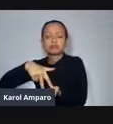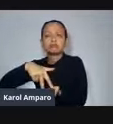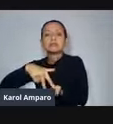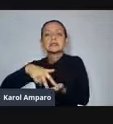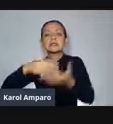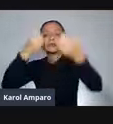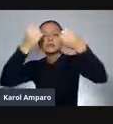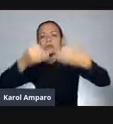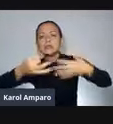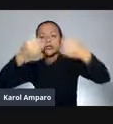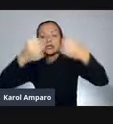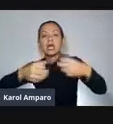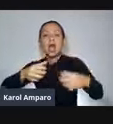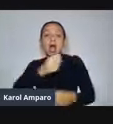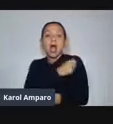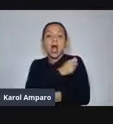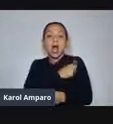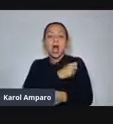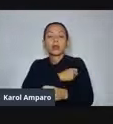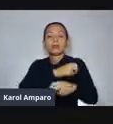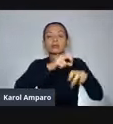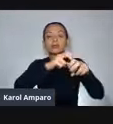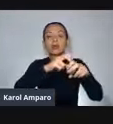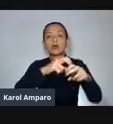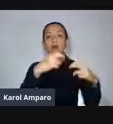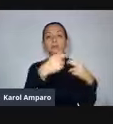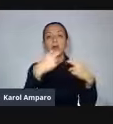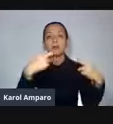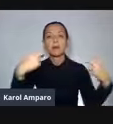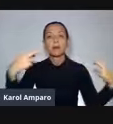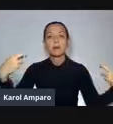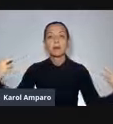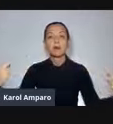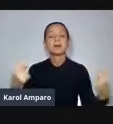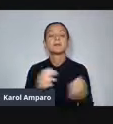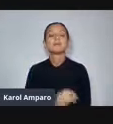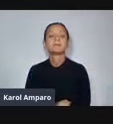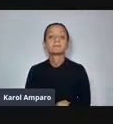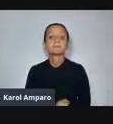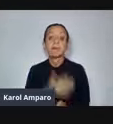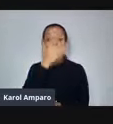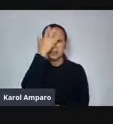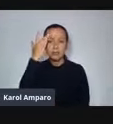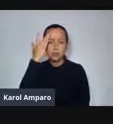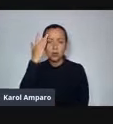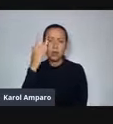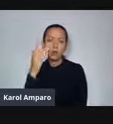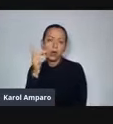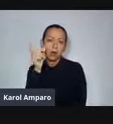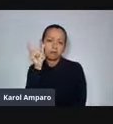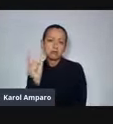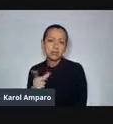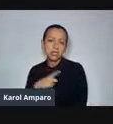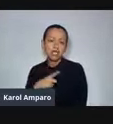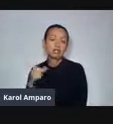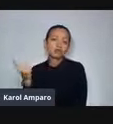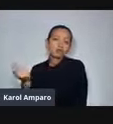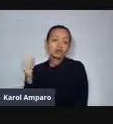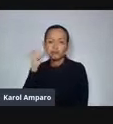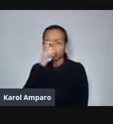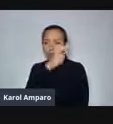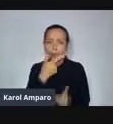que ele passou. De repente, alguém tem uma dificuldade. Onde é que está